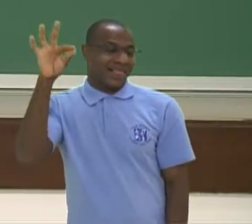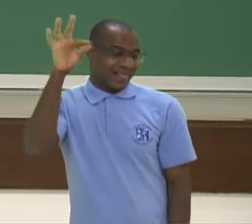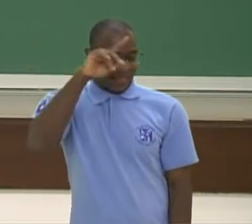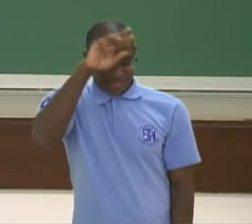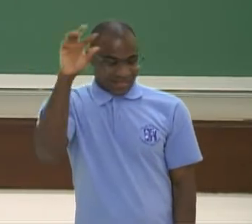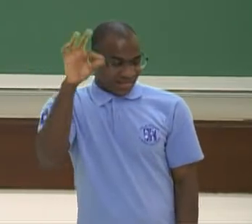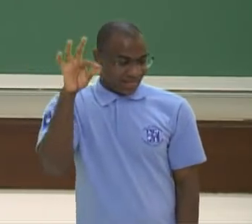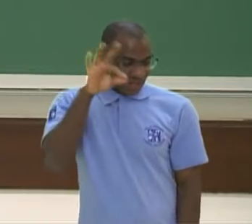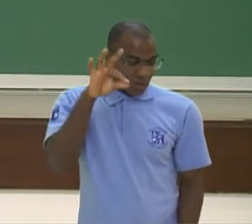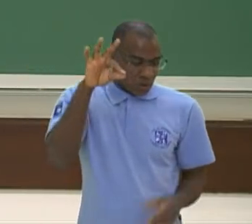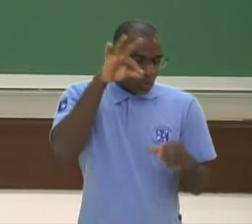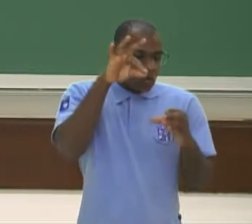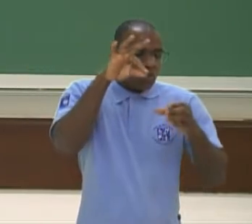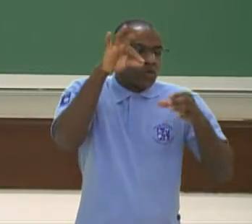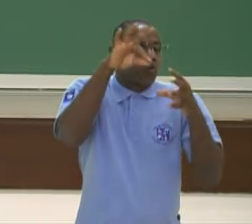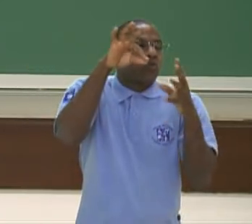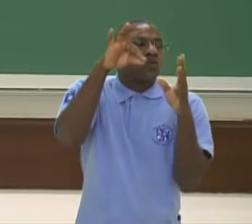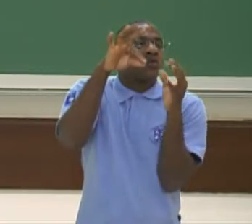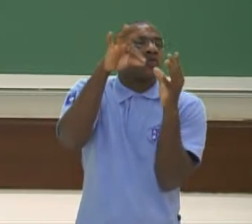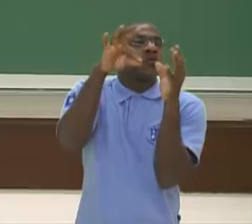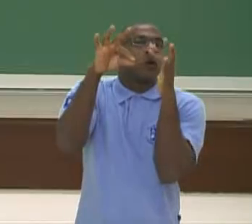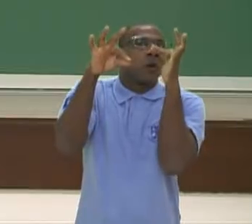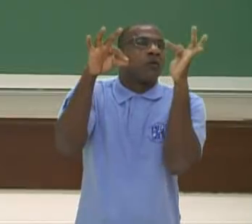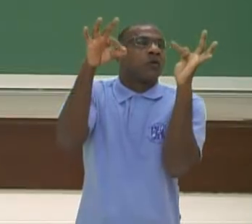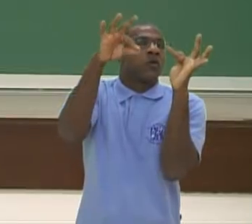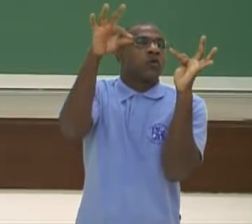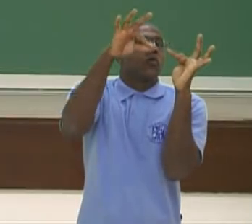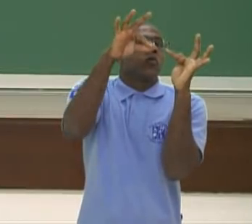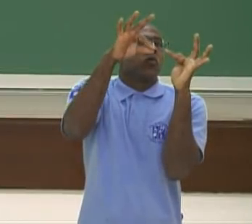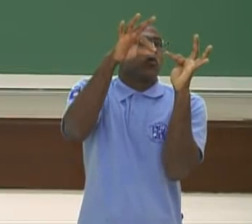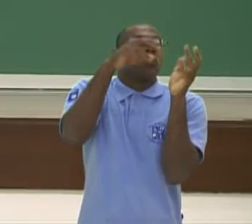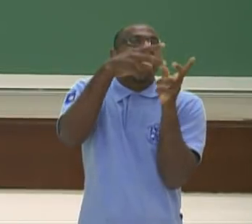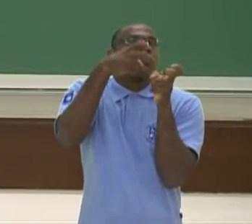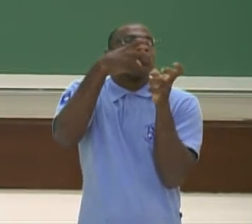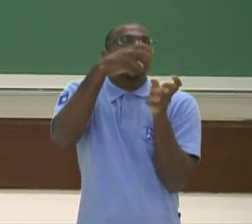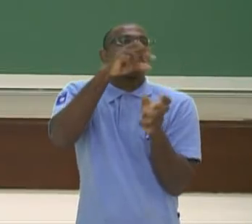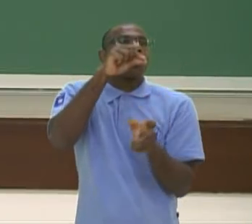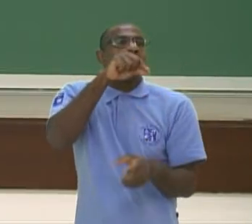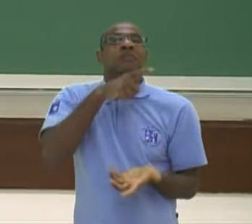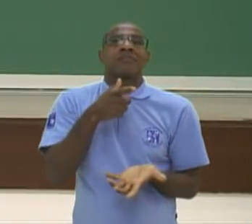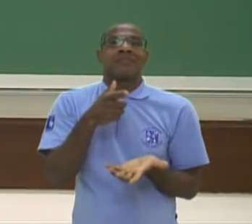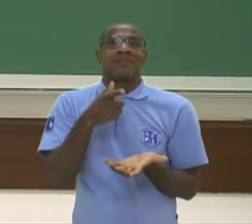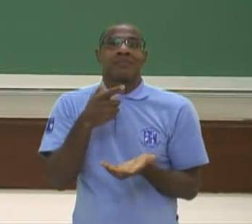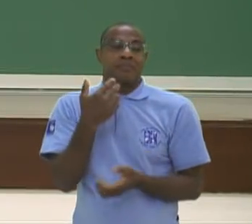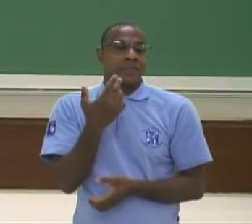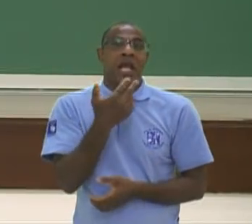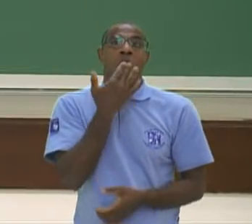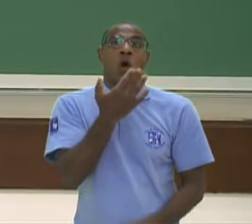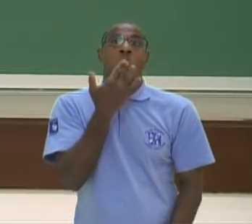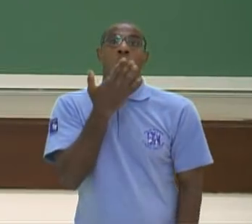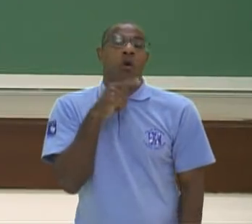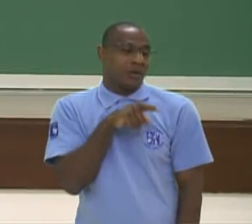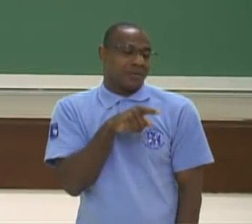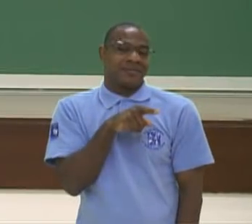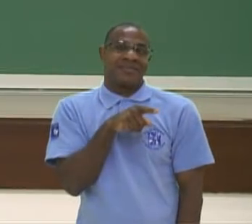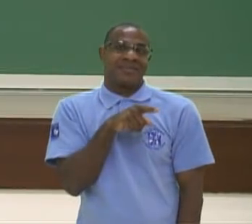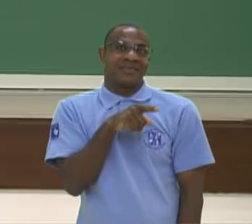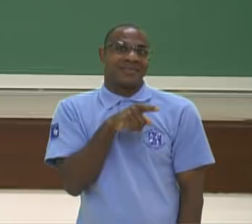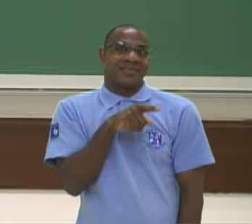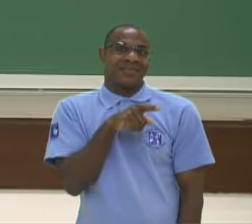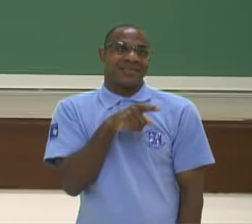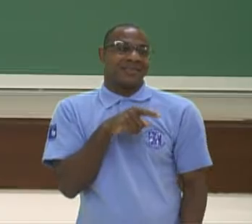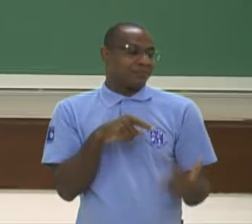do néctar que a flor produz, ele vai ser atraído pela cor das pétalas. Então a flor produz isso para